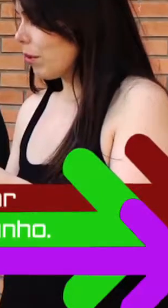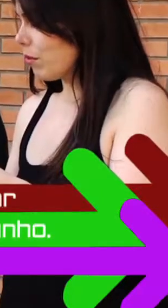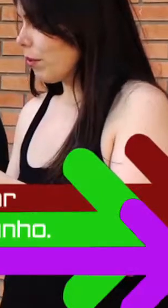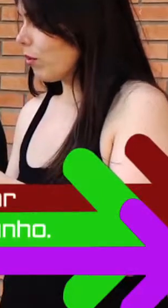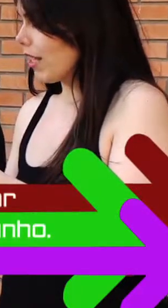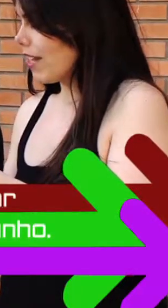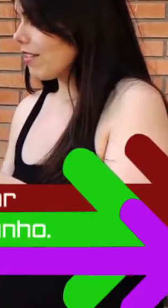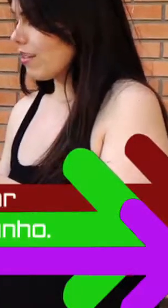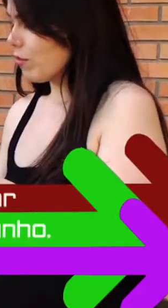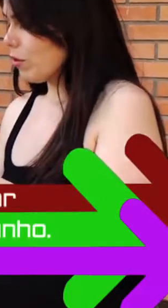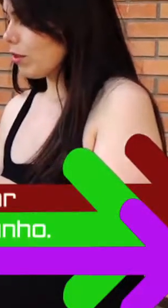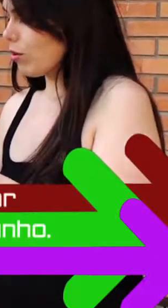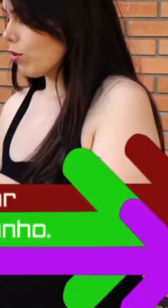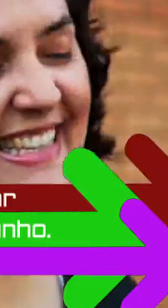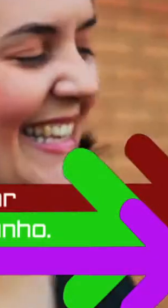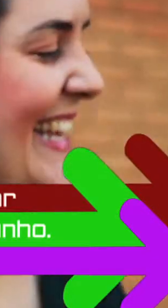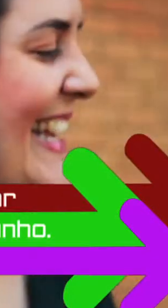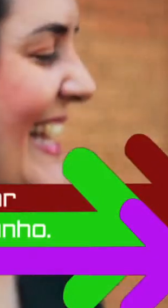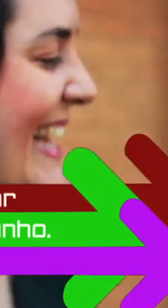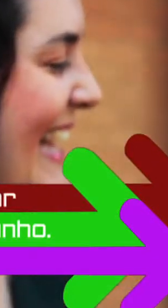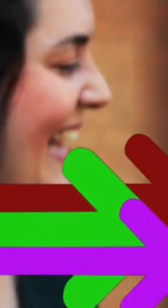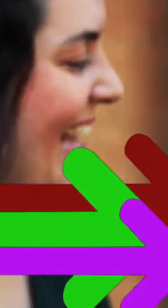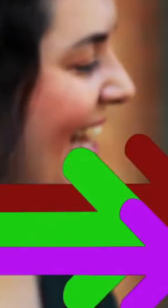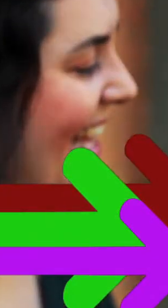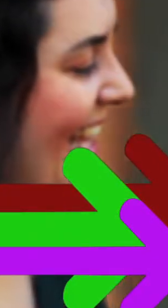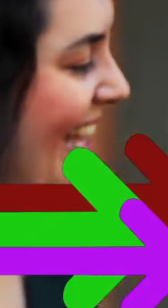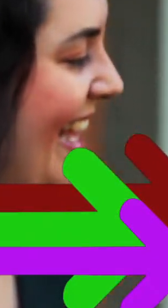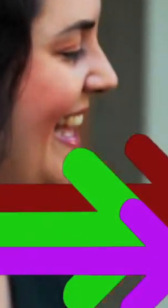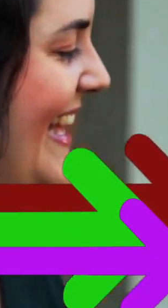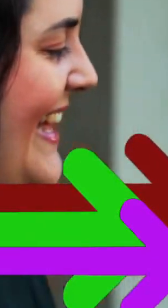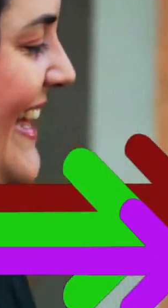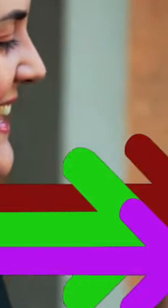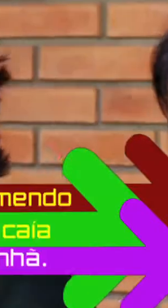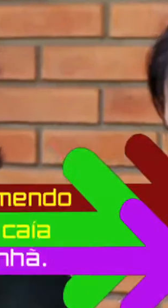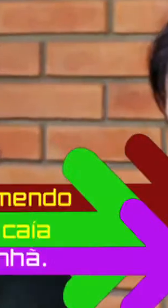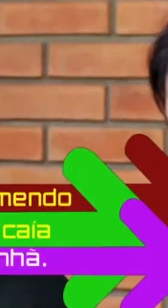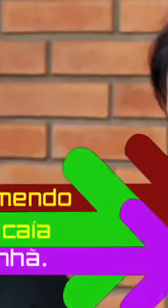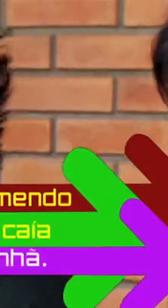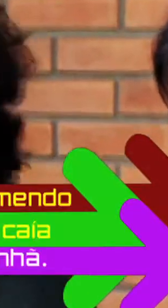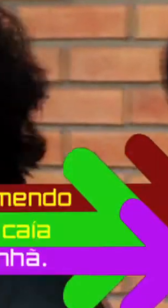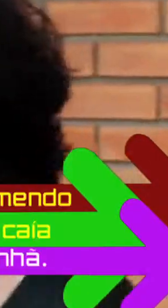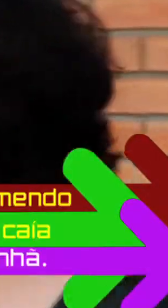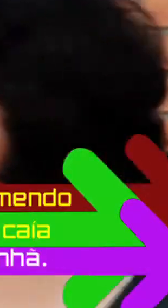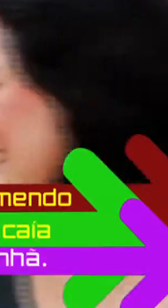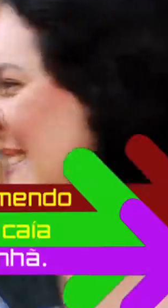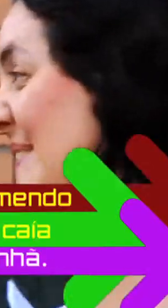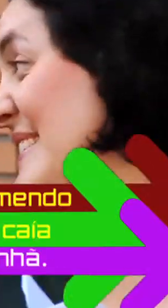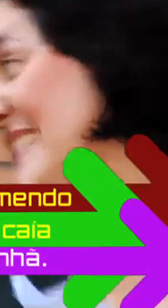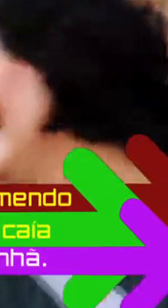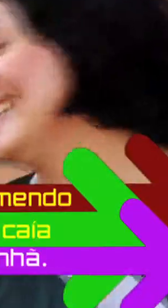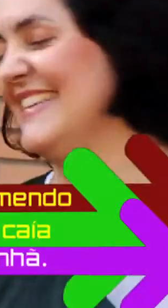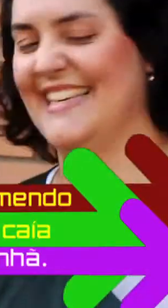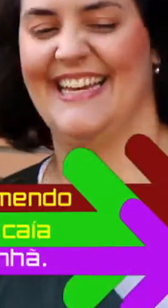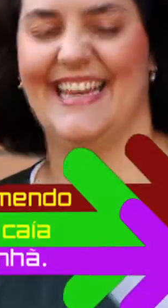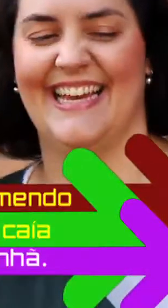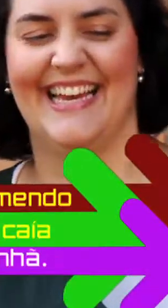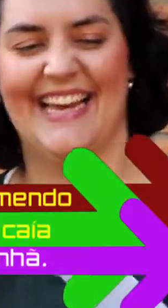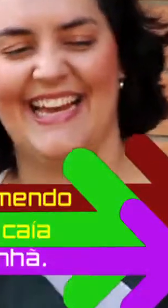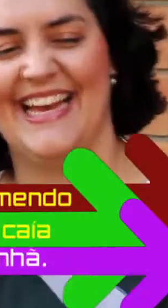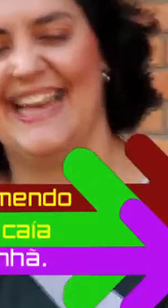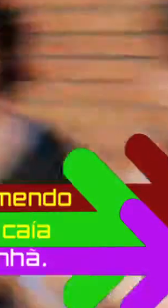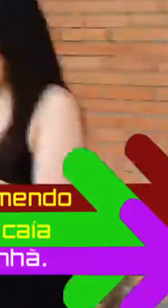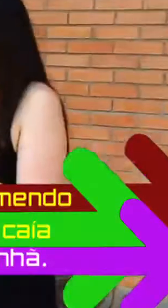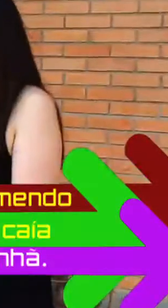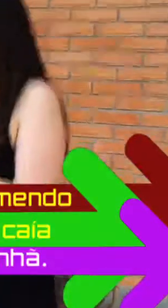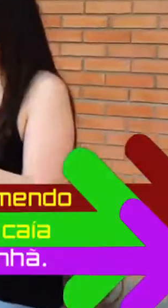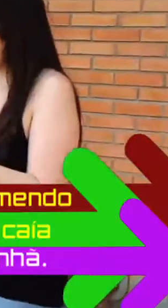encantada pelo olhar inseguro e medroso do animalzinho. Chamou-o de Pipo. Sua mãe o havia encontrado tremendo de frio por causa da chuva que